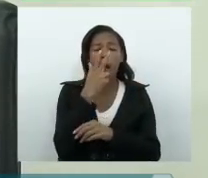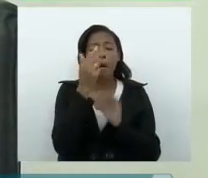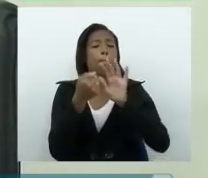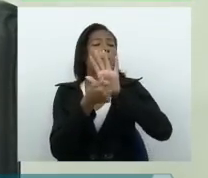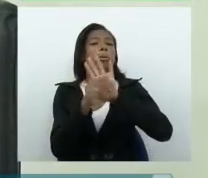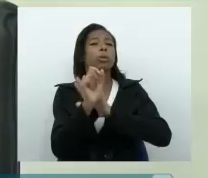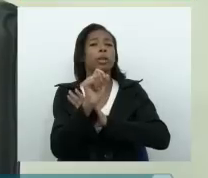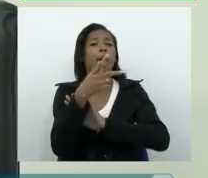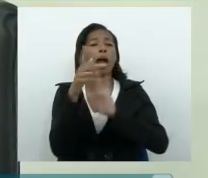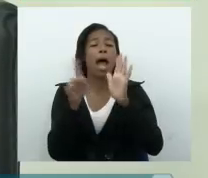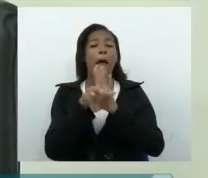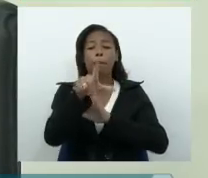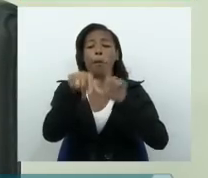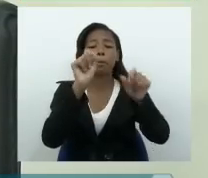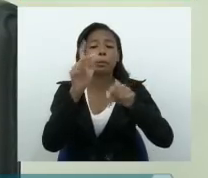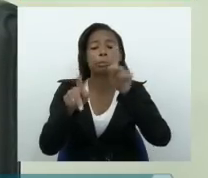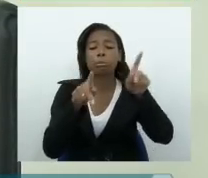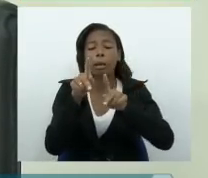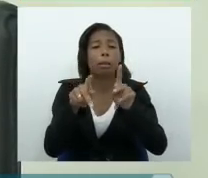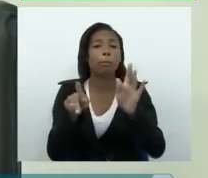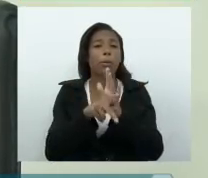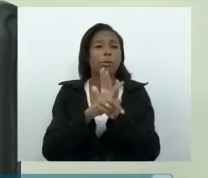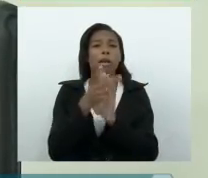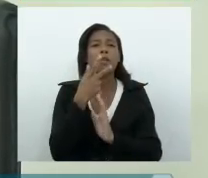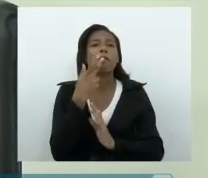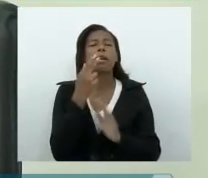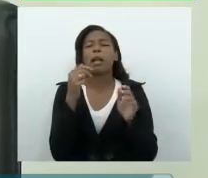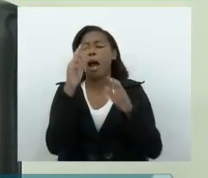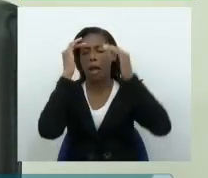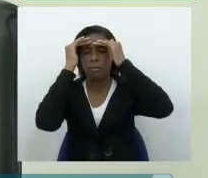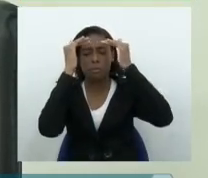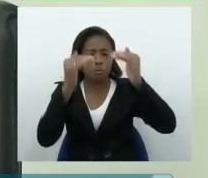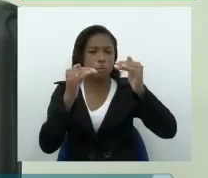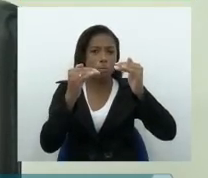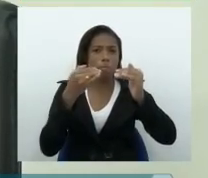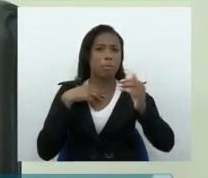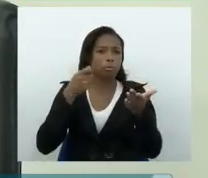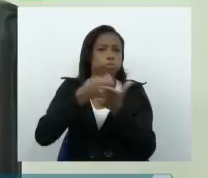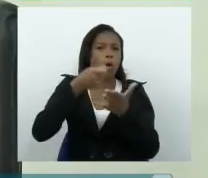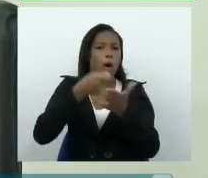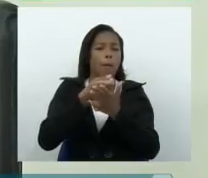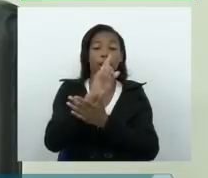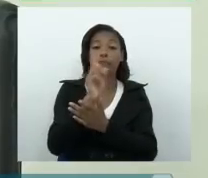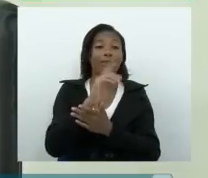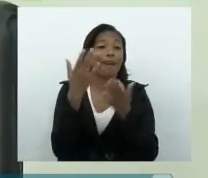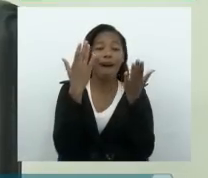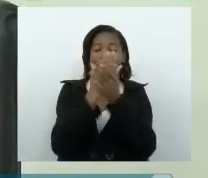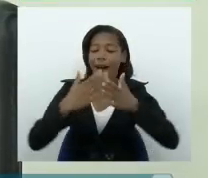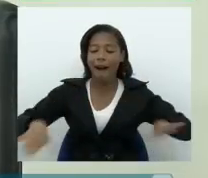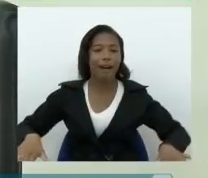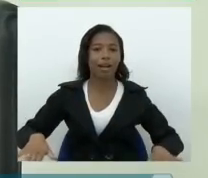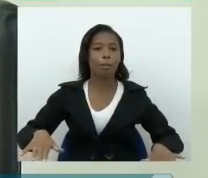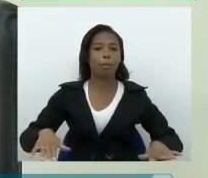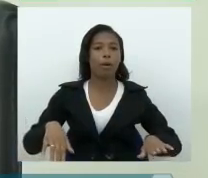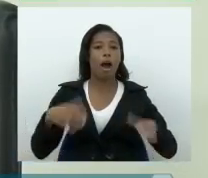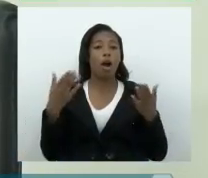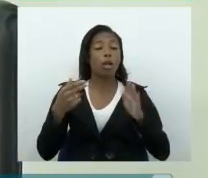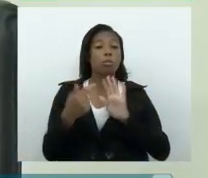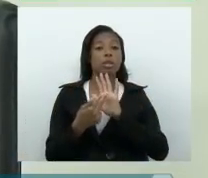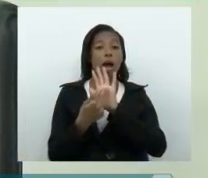seja do próprio cidadão. Não existe isso de cabresto, isso acabou. E a gente, obviamente, tem que